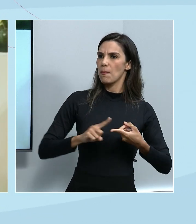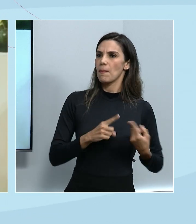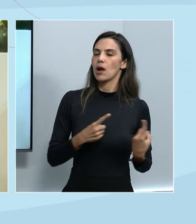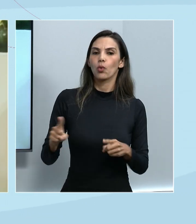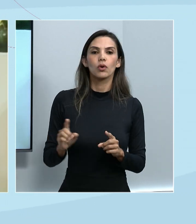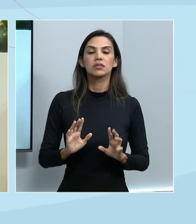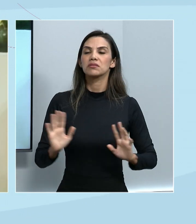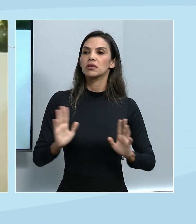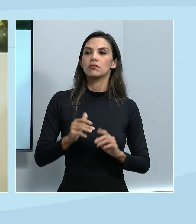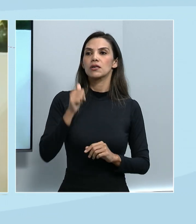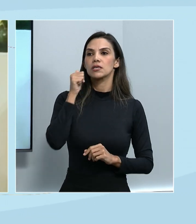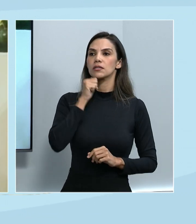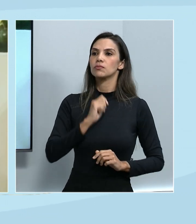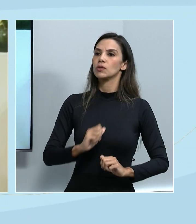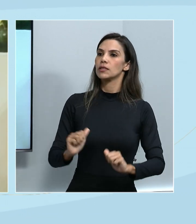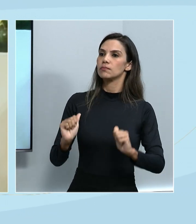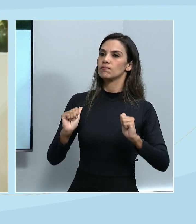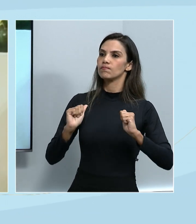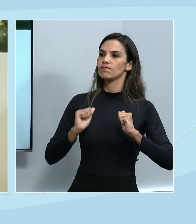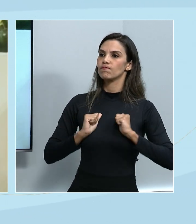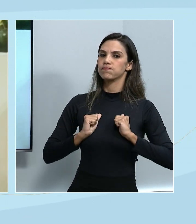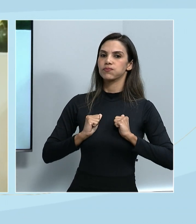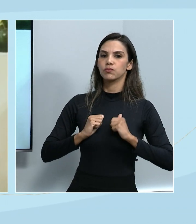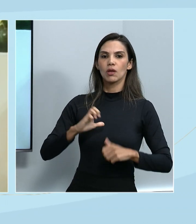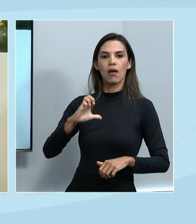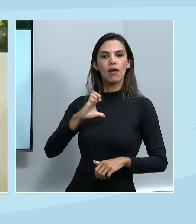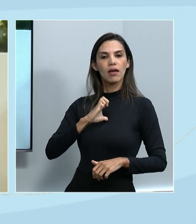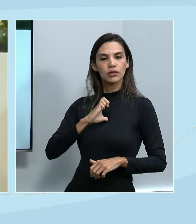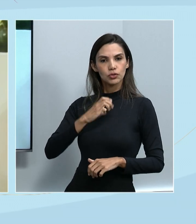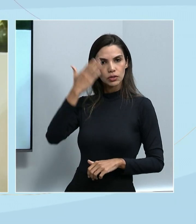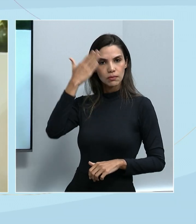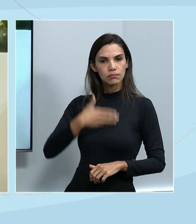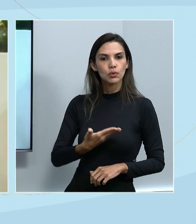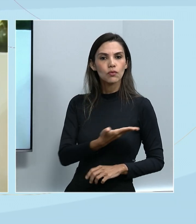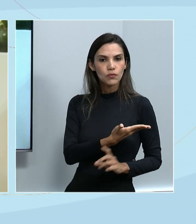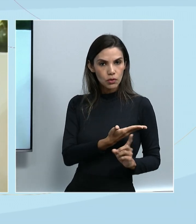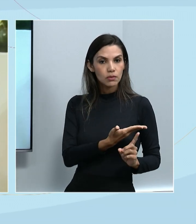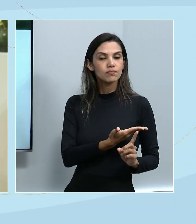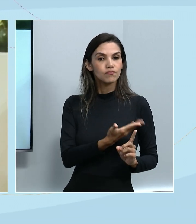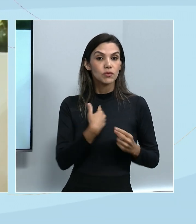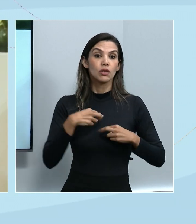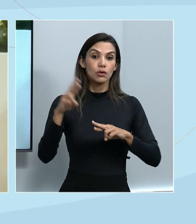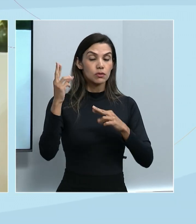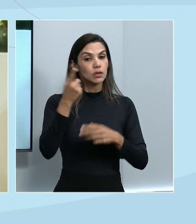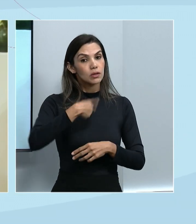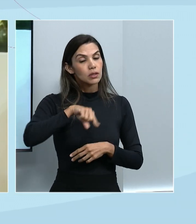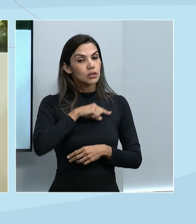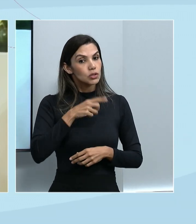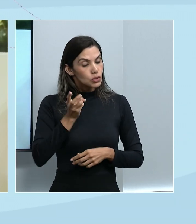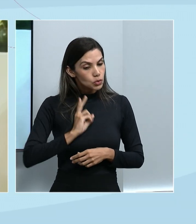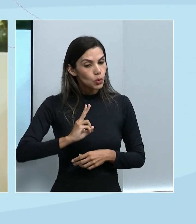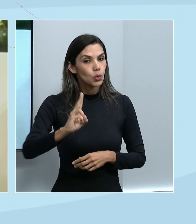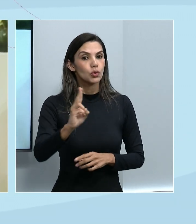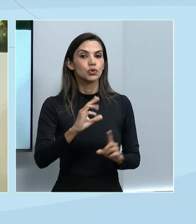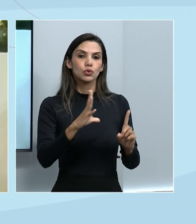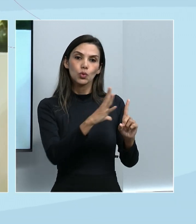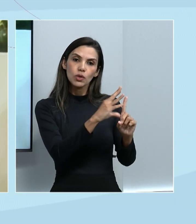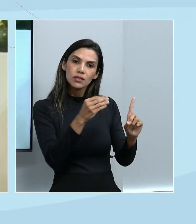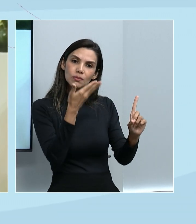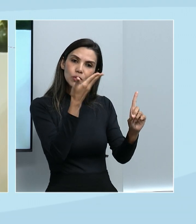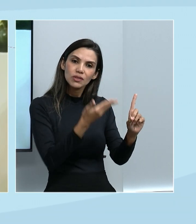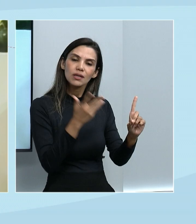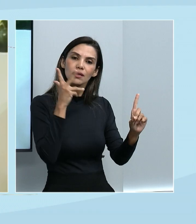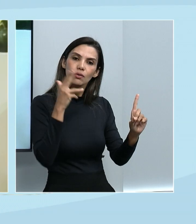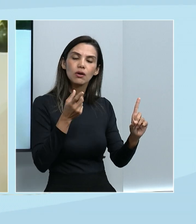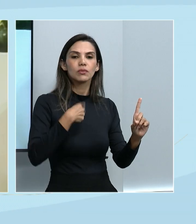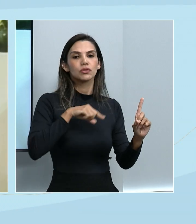uma conduta inadequada. Foi muito boa a atitude dela e eu espero que a gente continue tendo exemplos assim para garantir